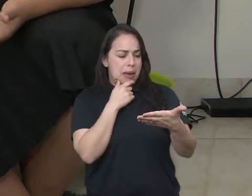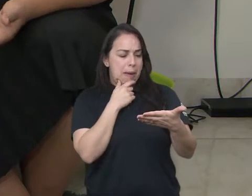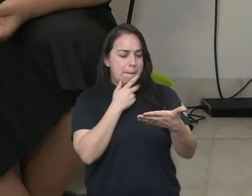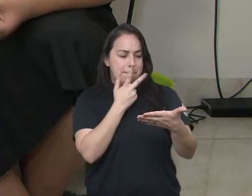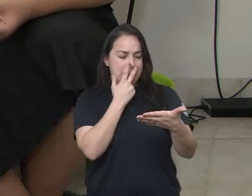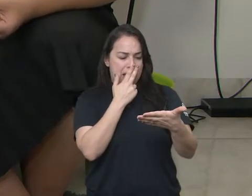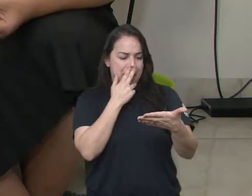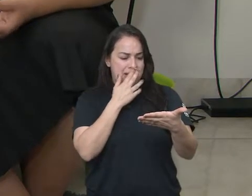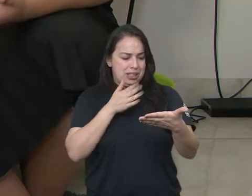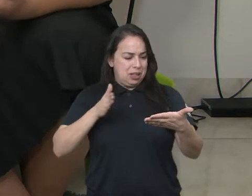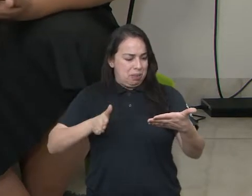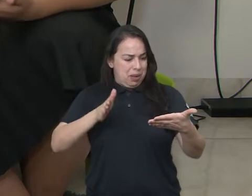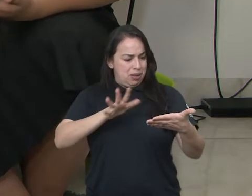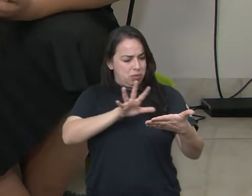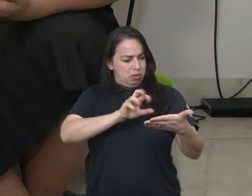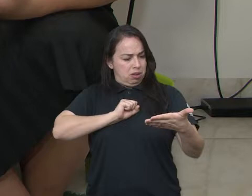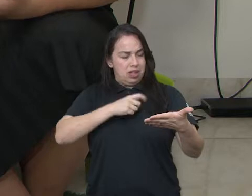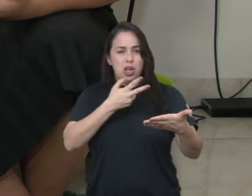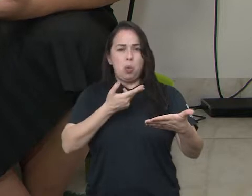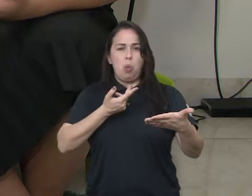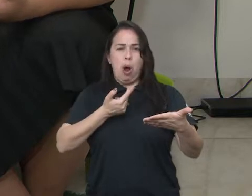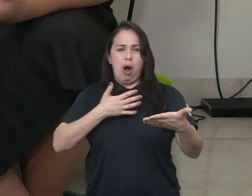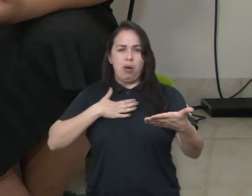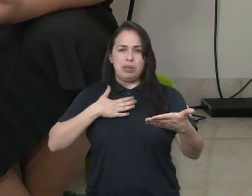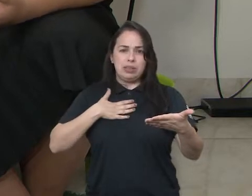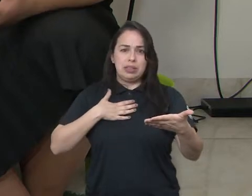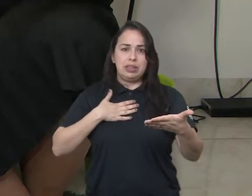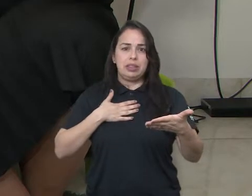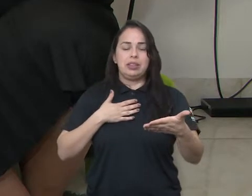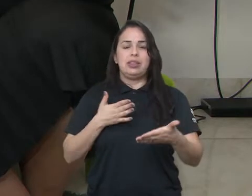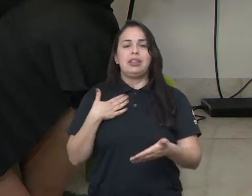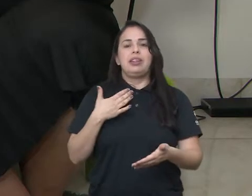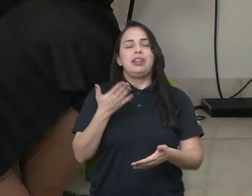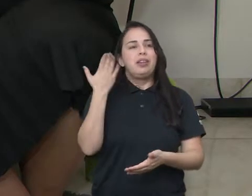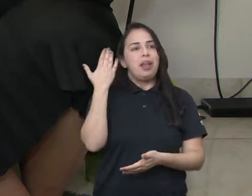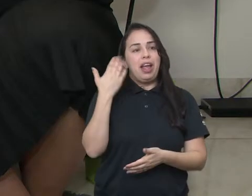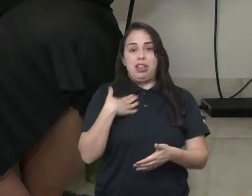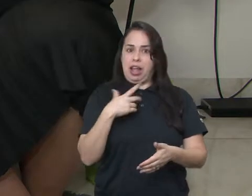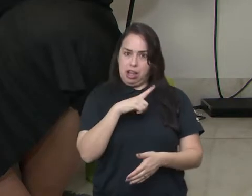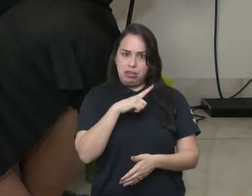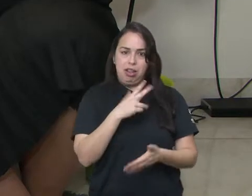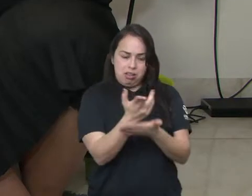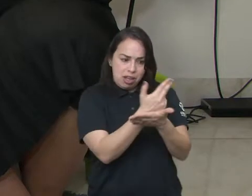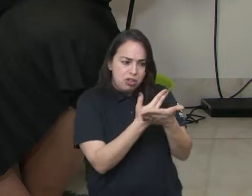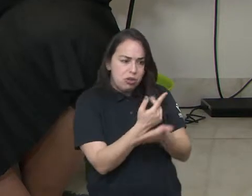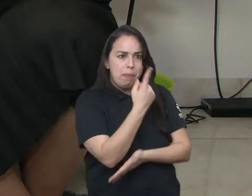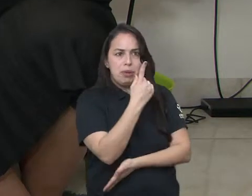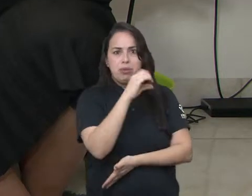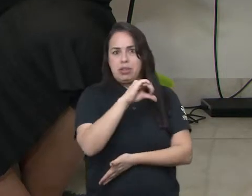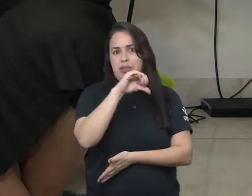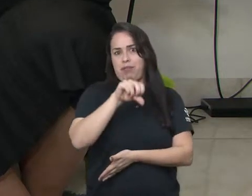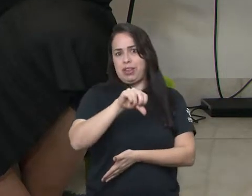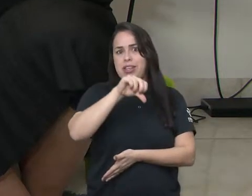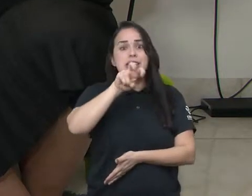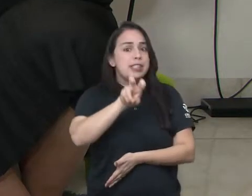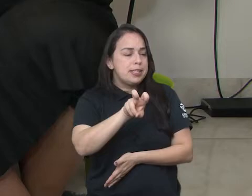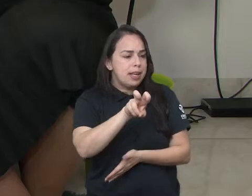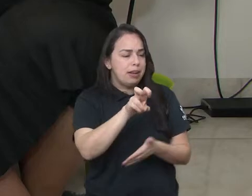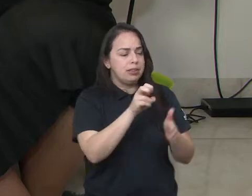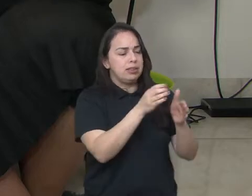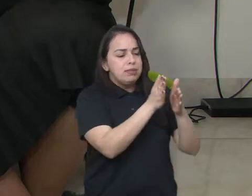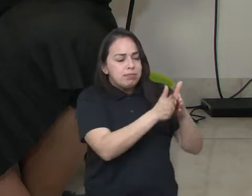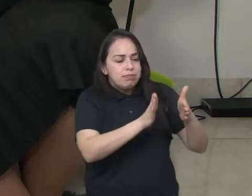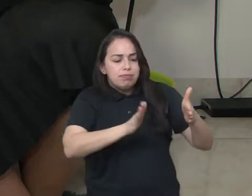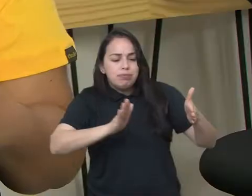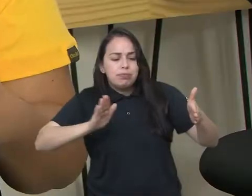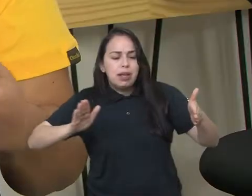conta muito sobre você naquele período. Então eu vou lendo desde criança, eu tenho desenho de 96, de 95 que eu